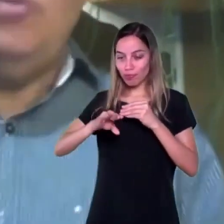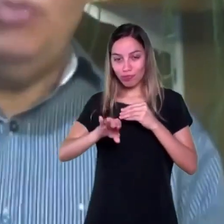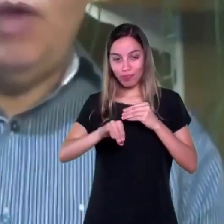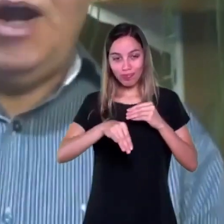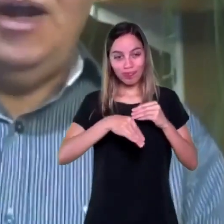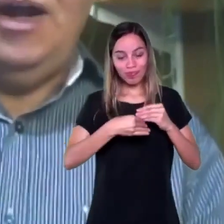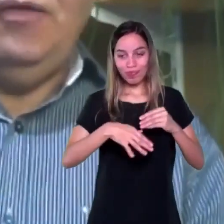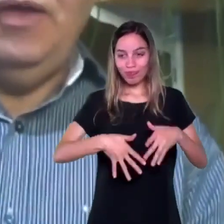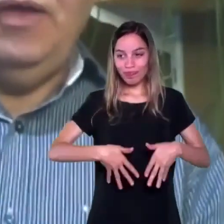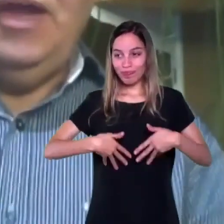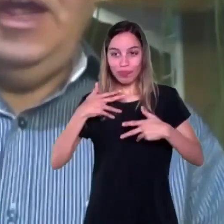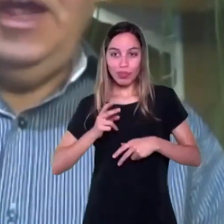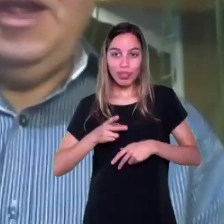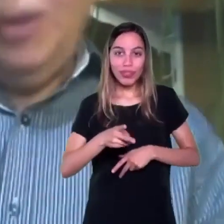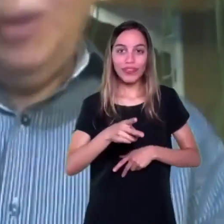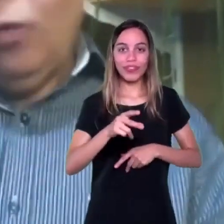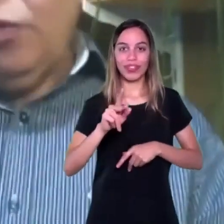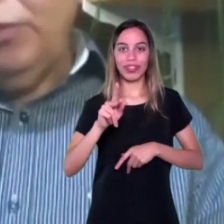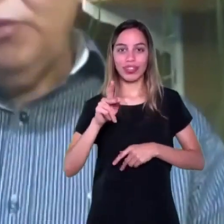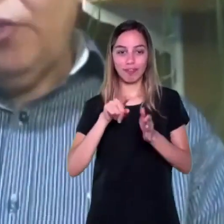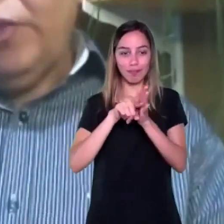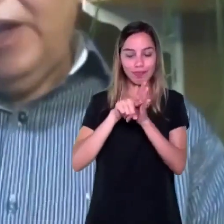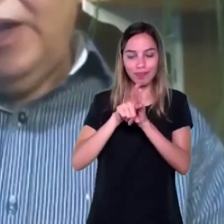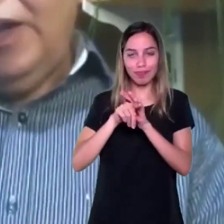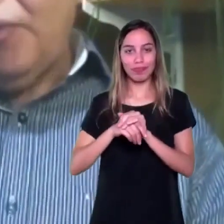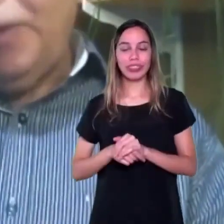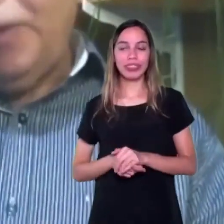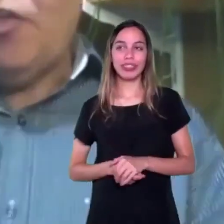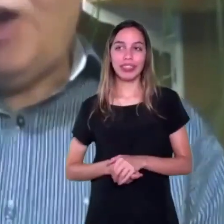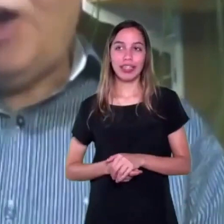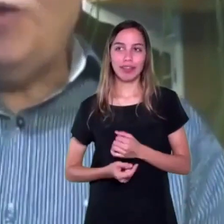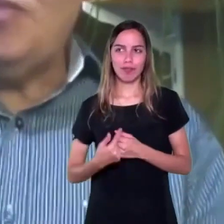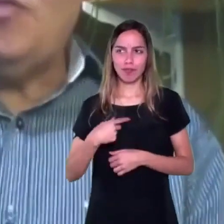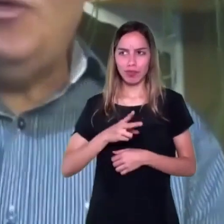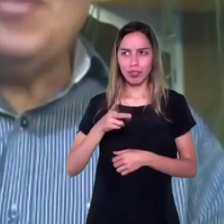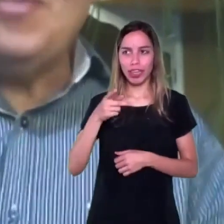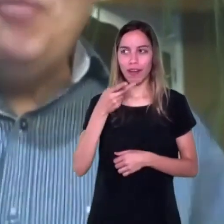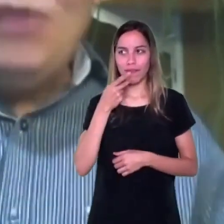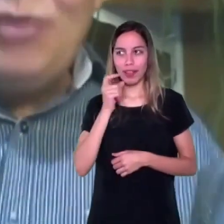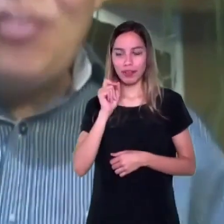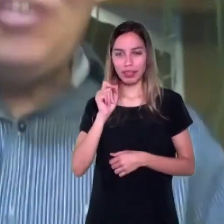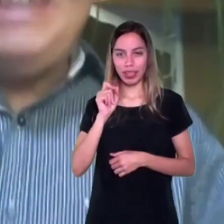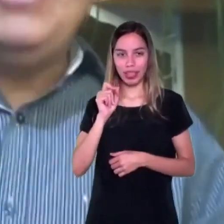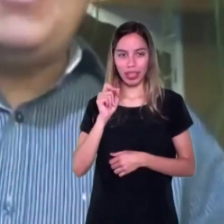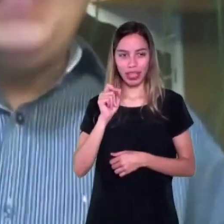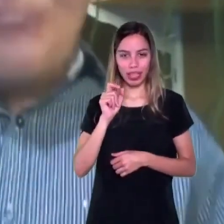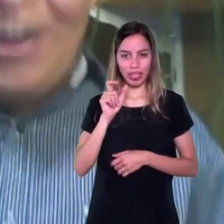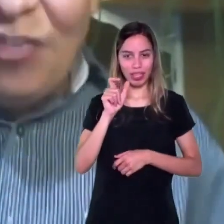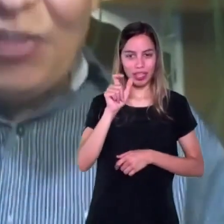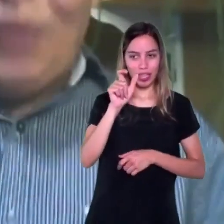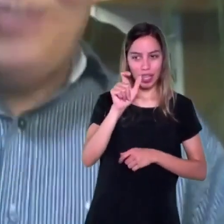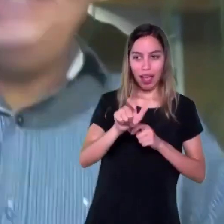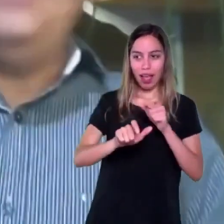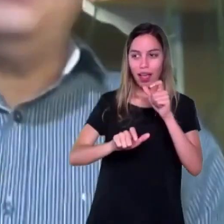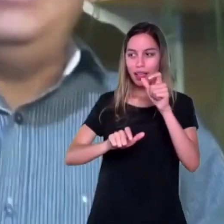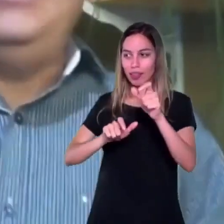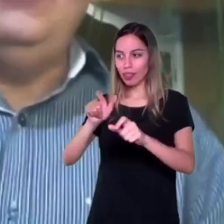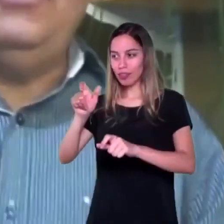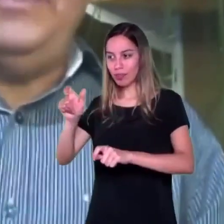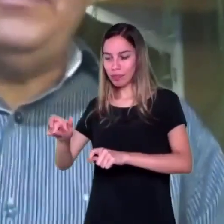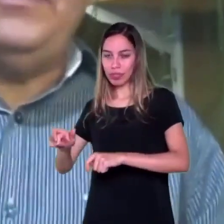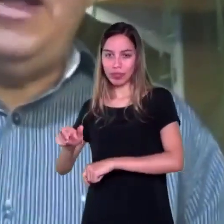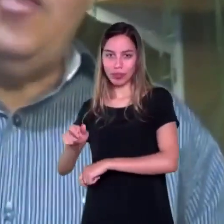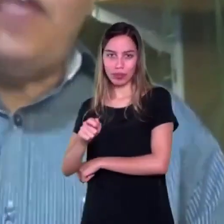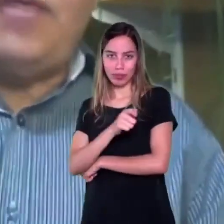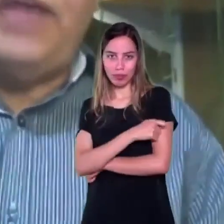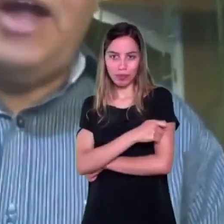também continuar, né? Eu costumo dizer que as minhas aulas são muito assim, de contar histórias,